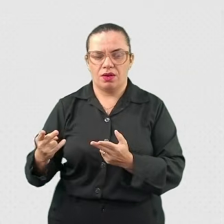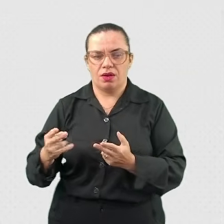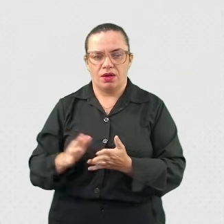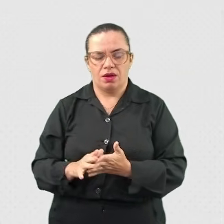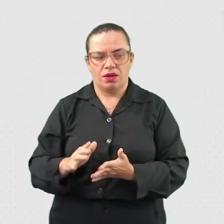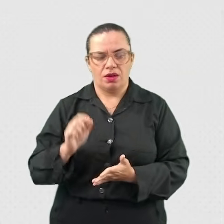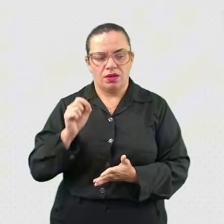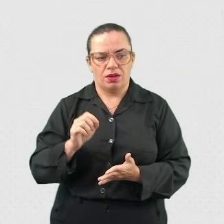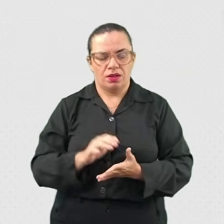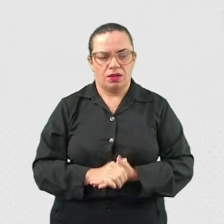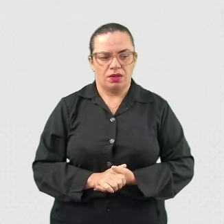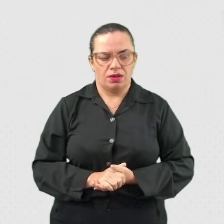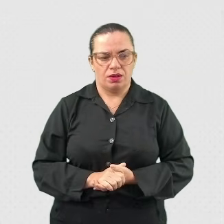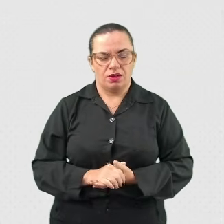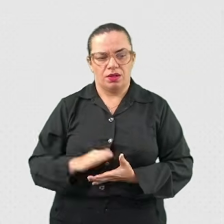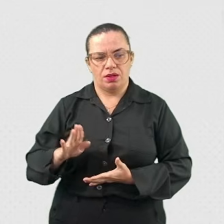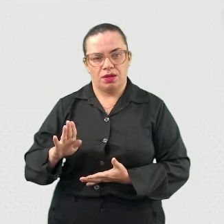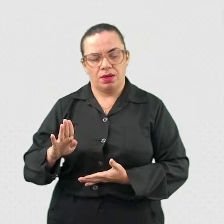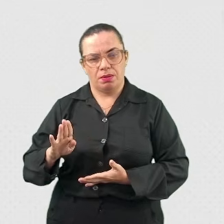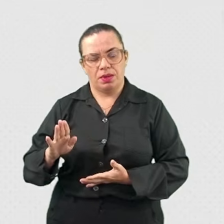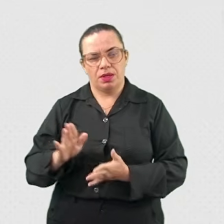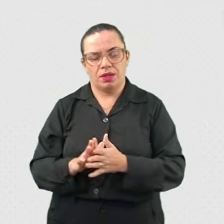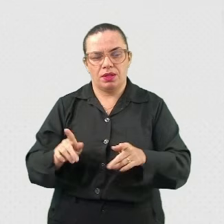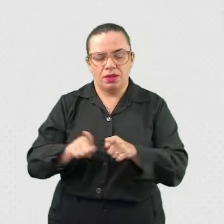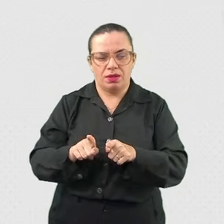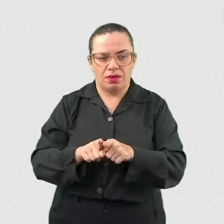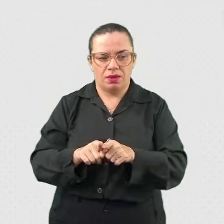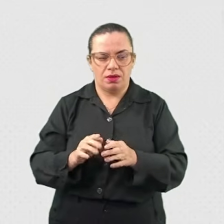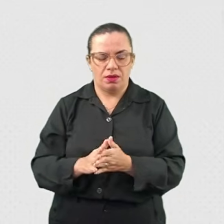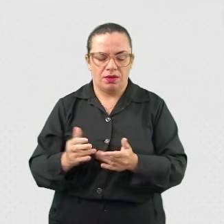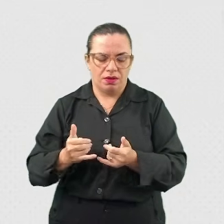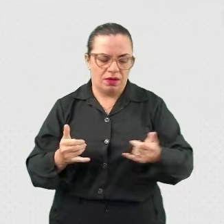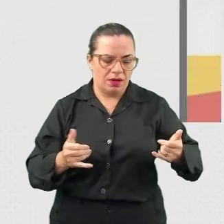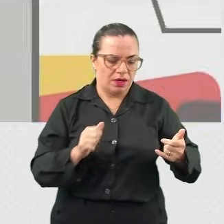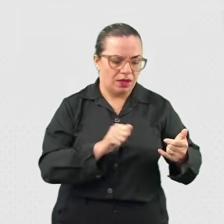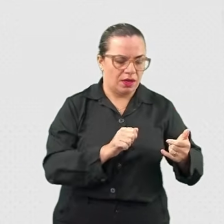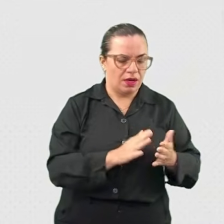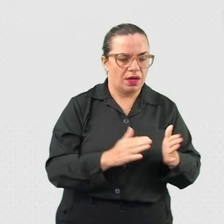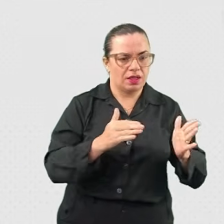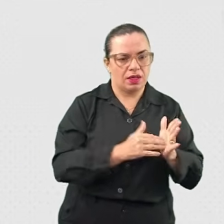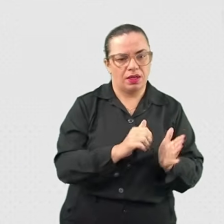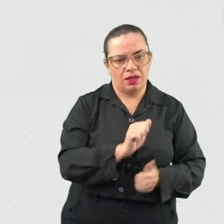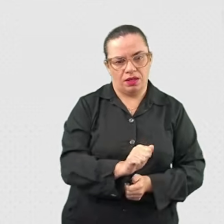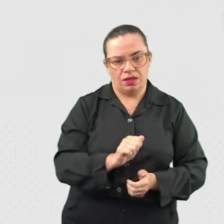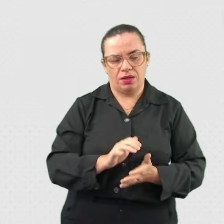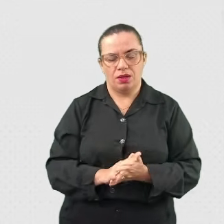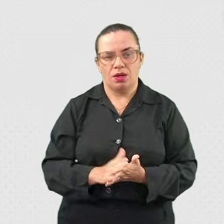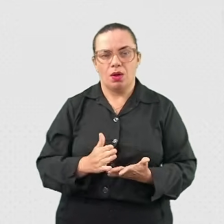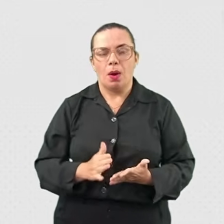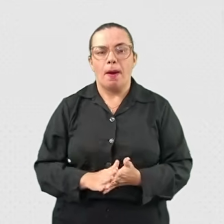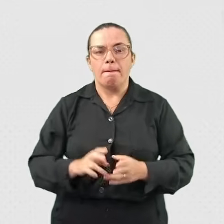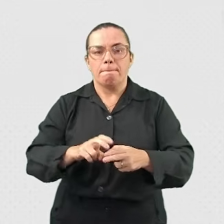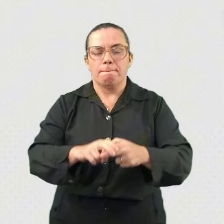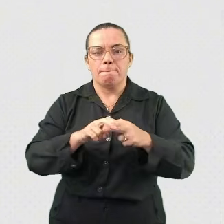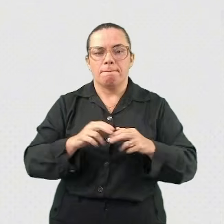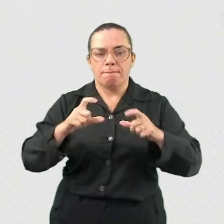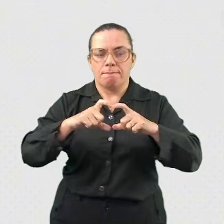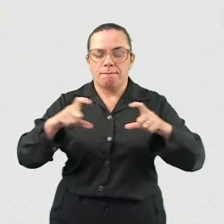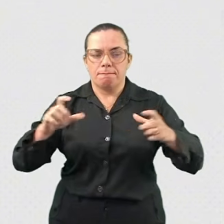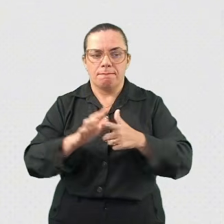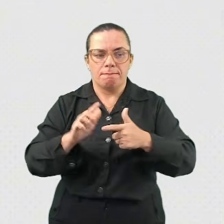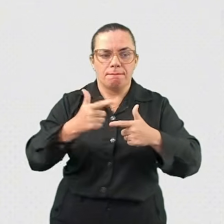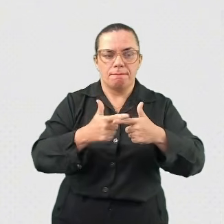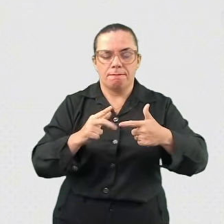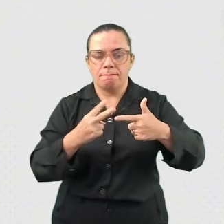duas vezes, certo? Por isso que na fórmula você divide por 2. Certinho? E os ângulos externos